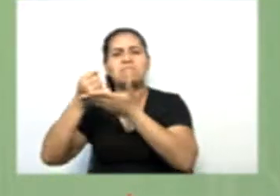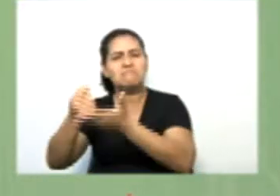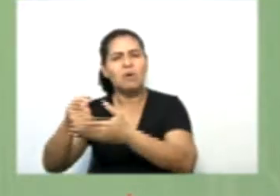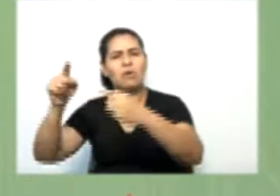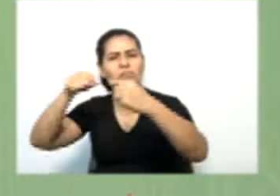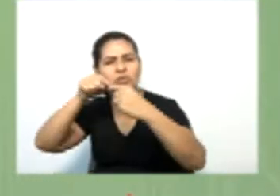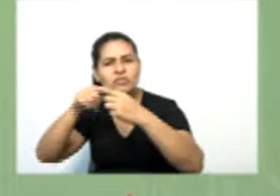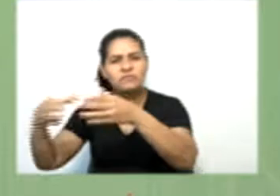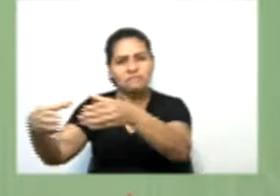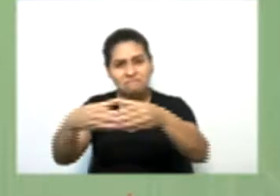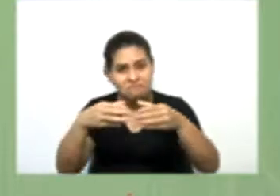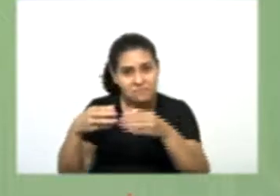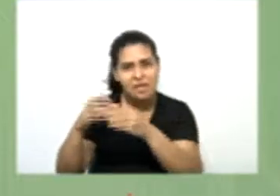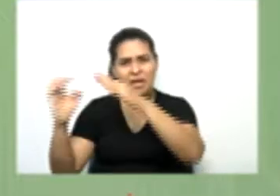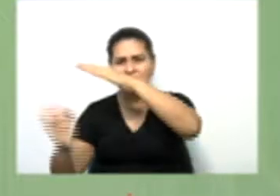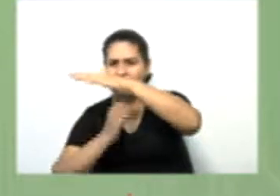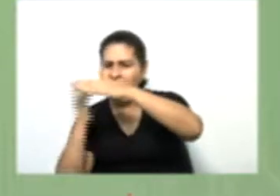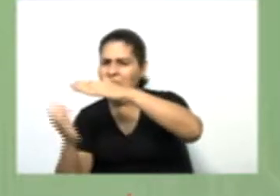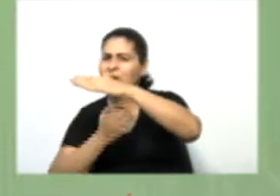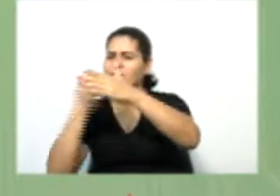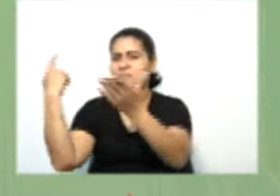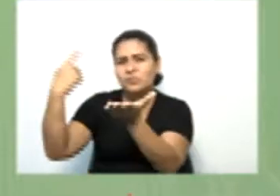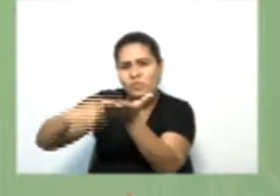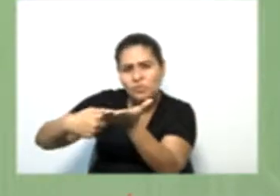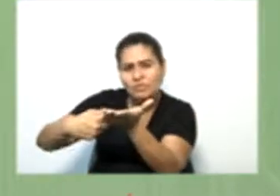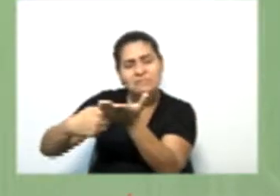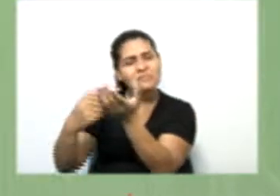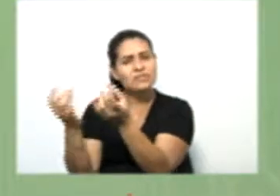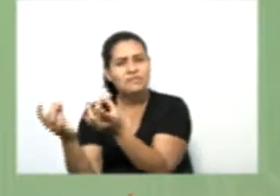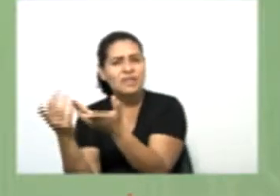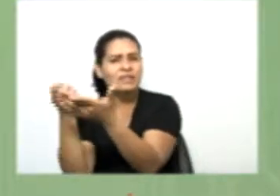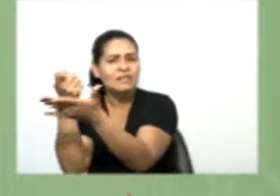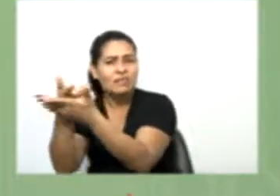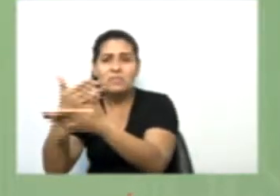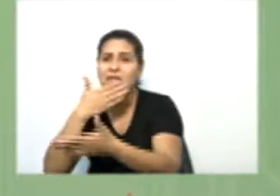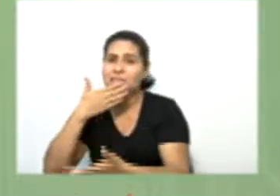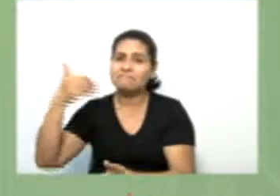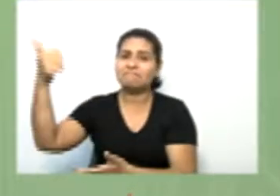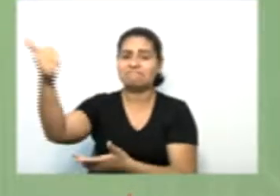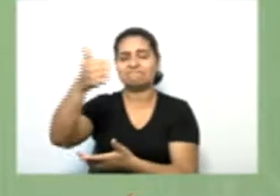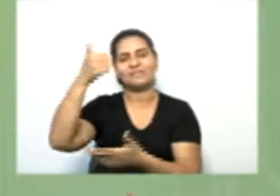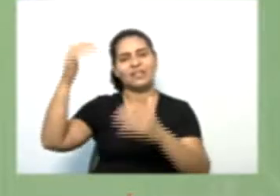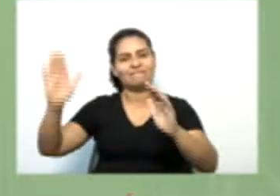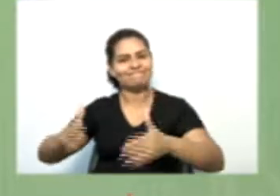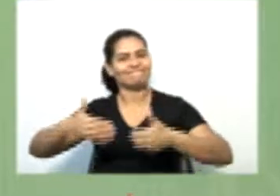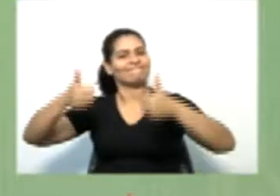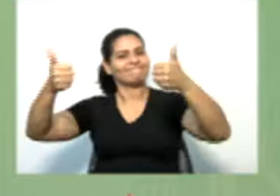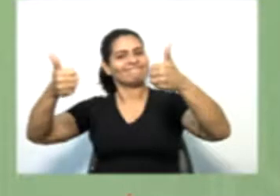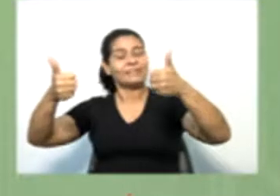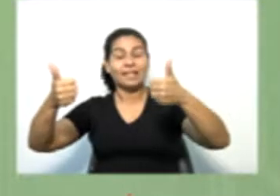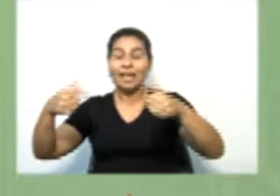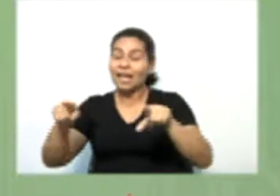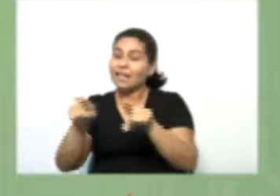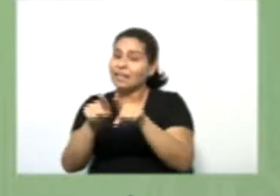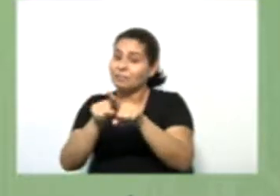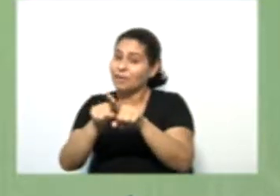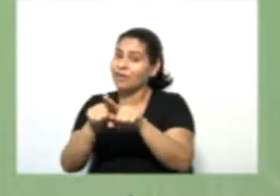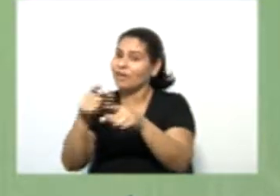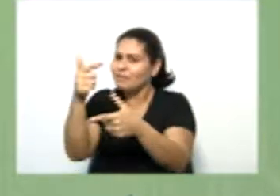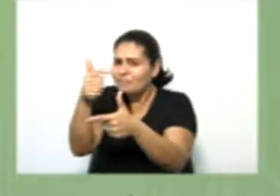objetivos do grupo, da empresa, da negociação e melhora o seu empenho. Ele é um